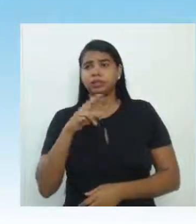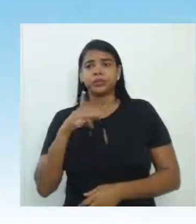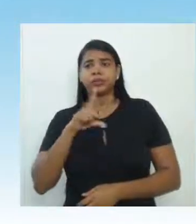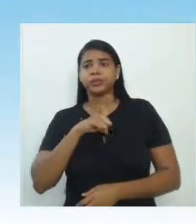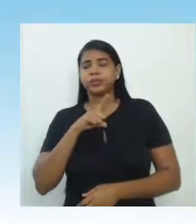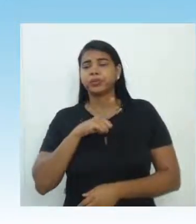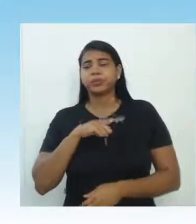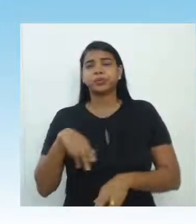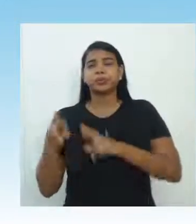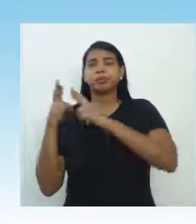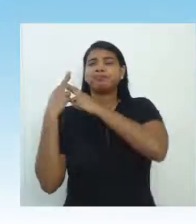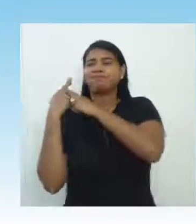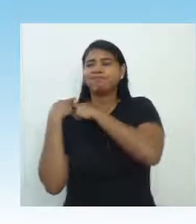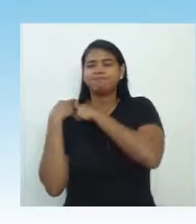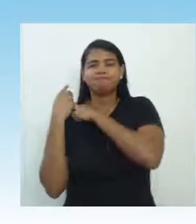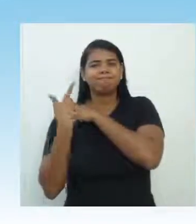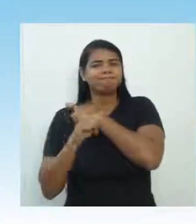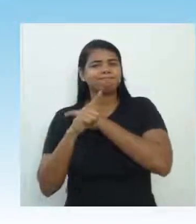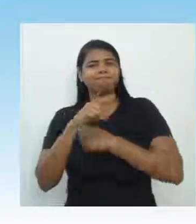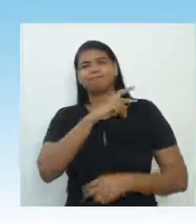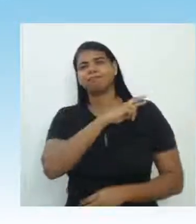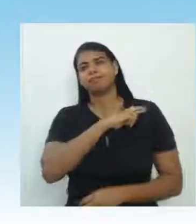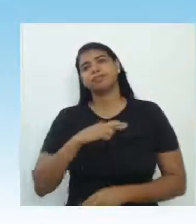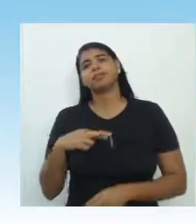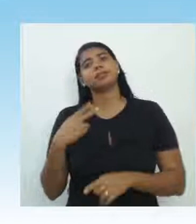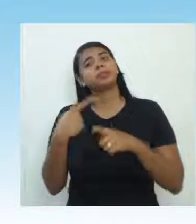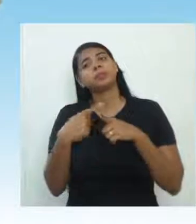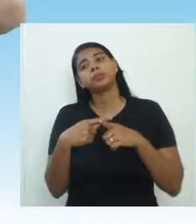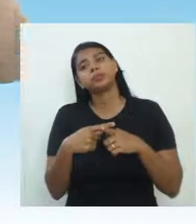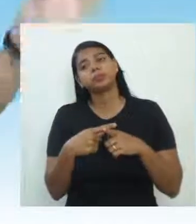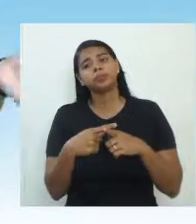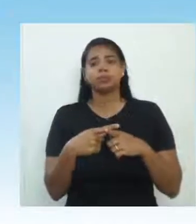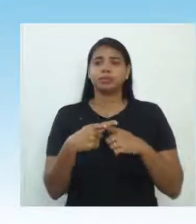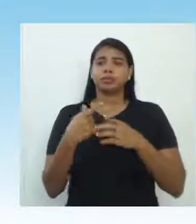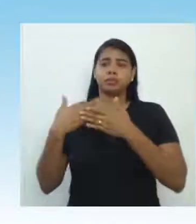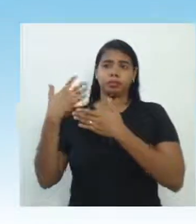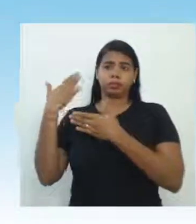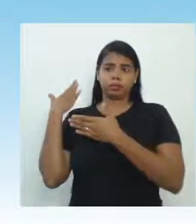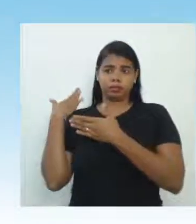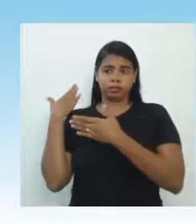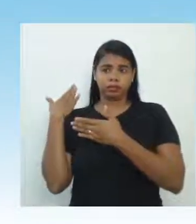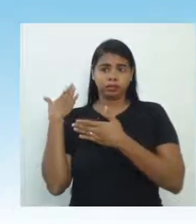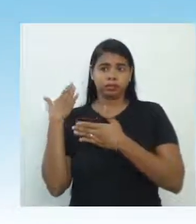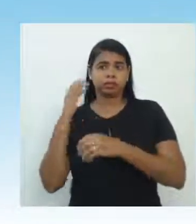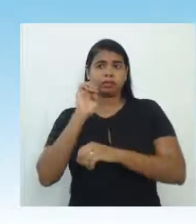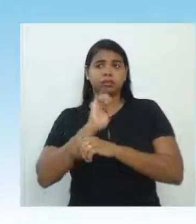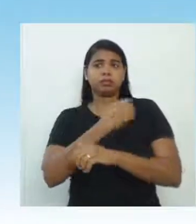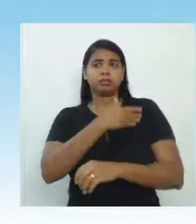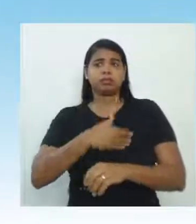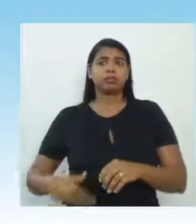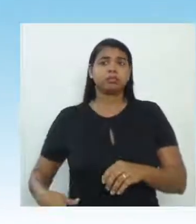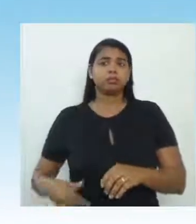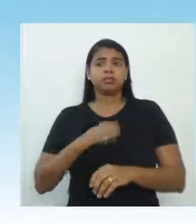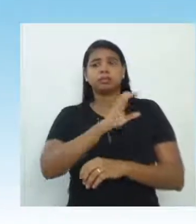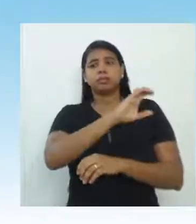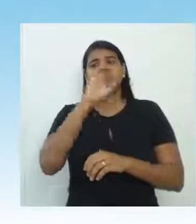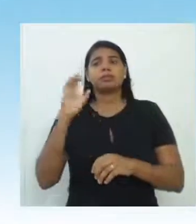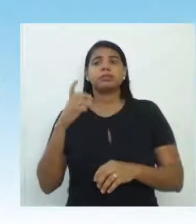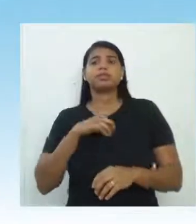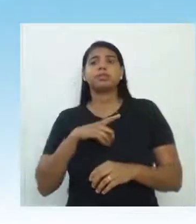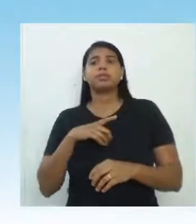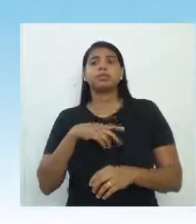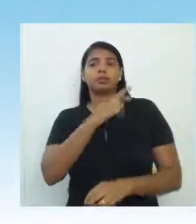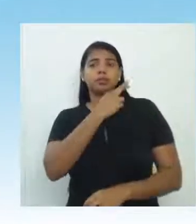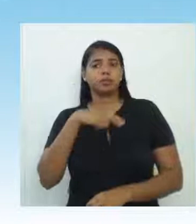um compromisso com nenhuma religião. E por que isso? Antigamente, o Estado tinha A religião oficial. uma religião